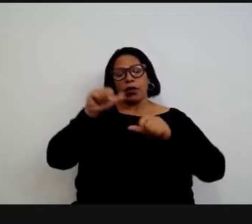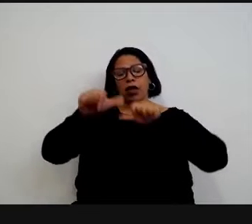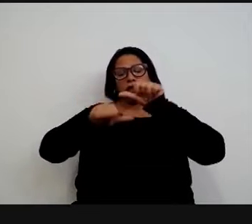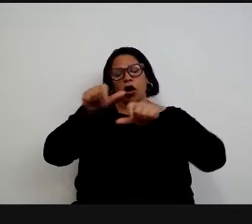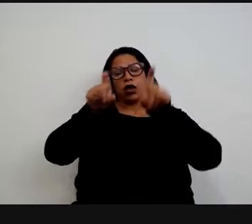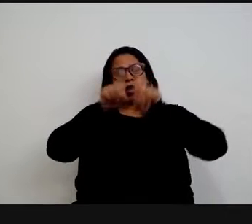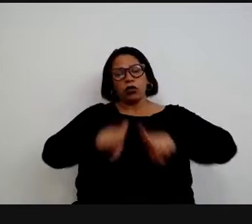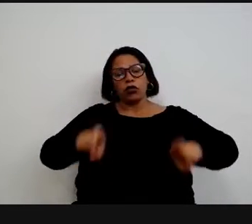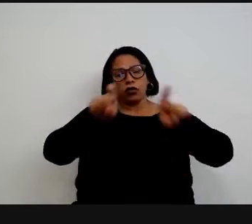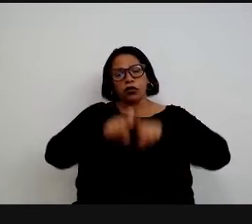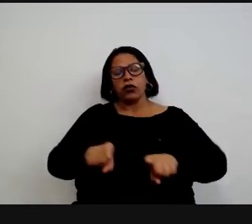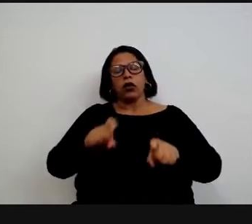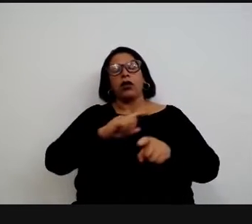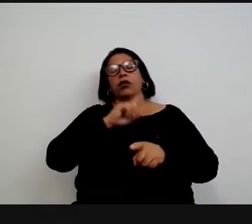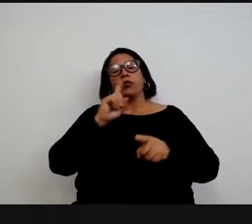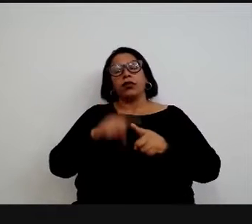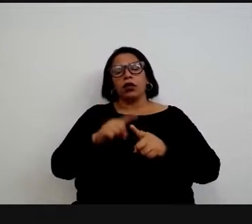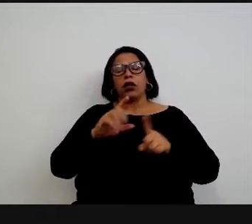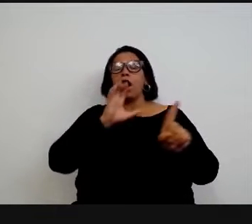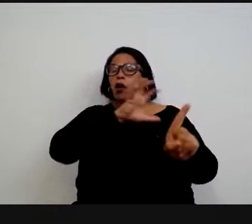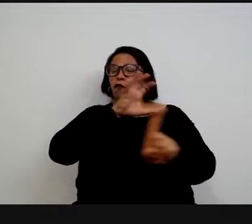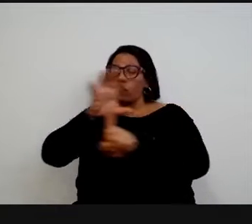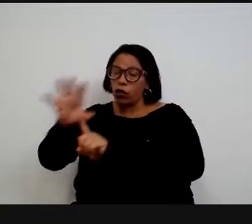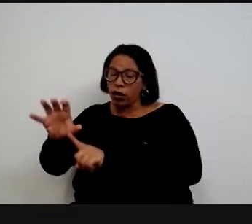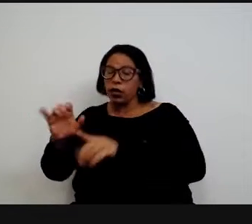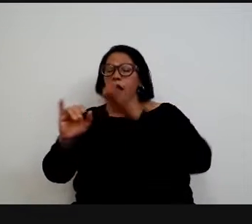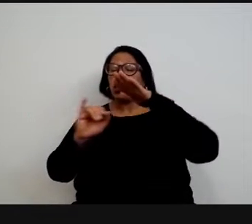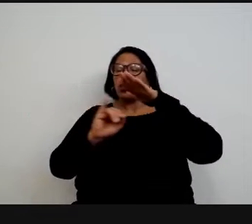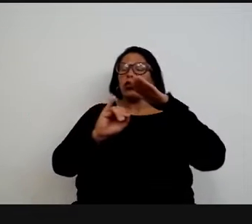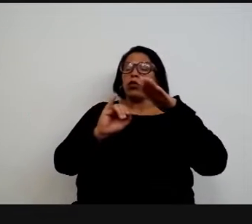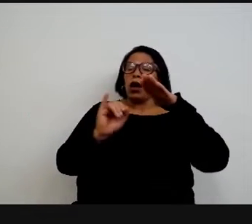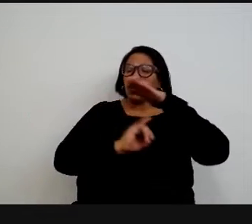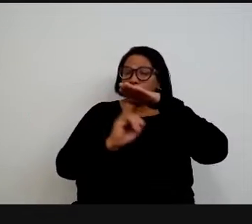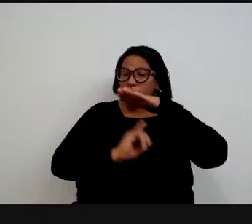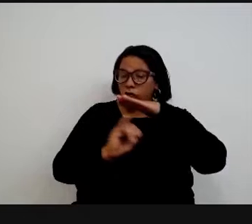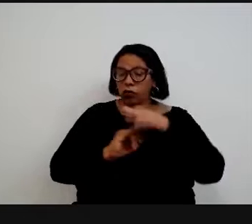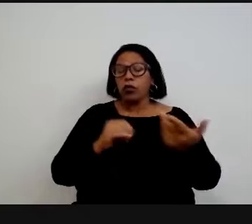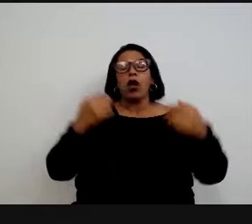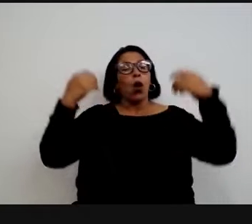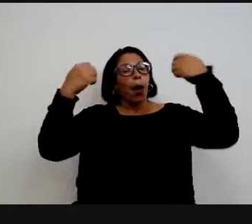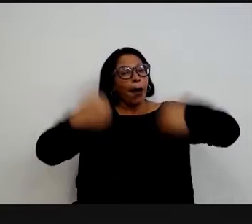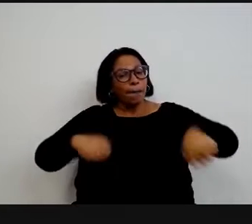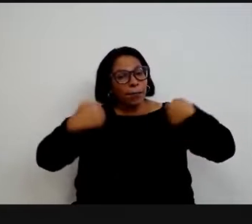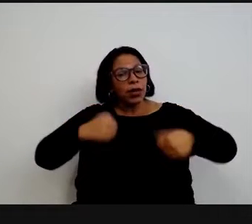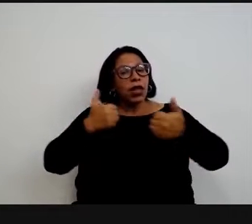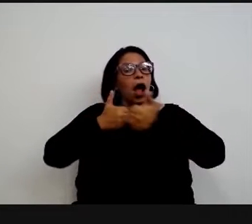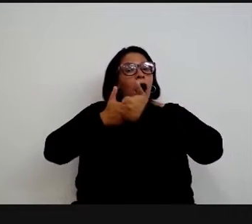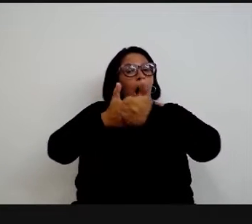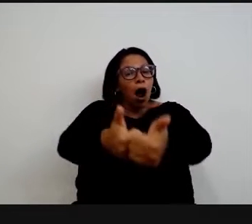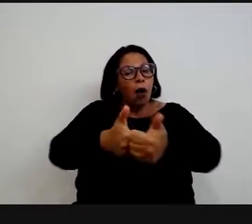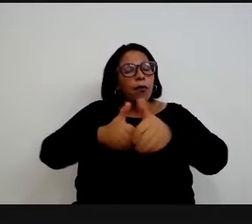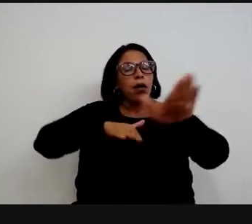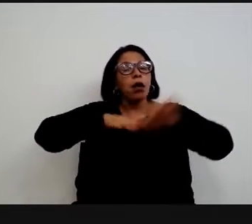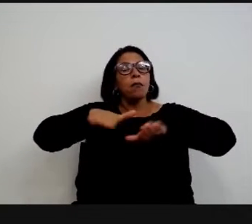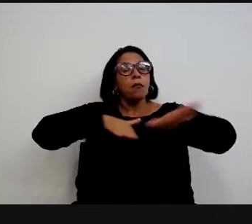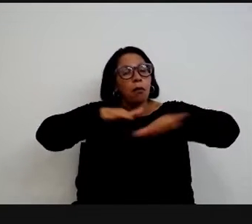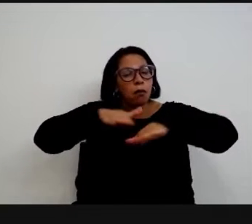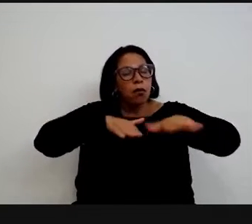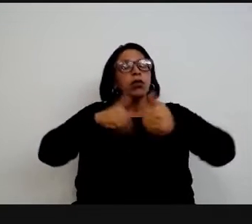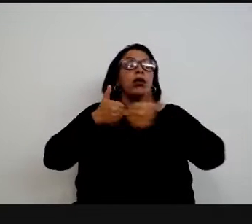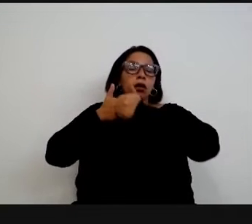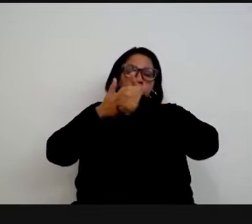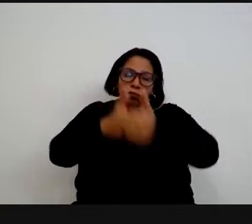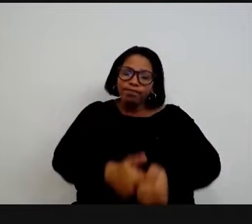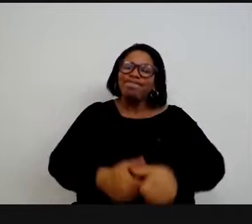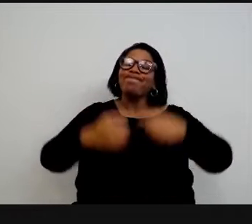transformação digital, as transformações que estão afetando as organizações, e elas precisam acompanhar, se mobilizar para acompanhar, né? Ela deu